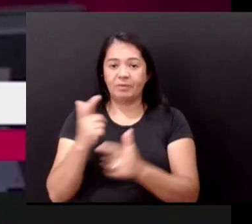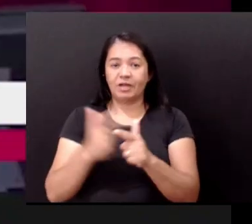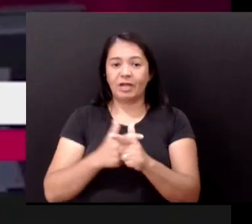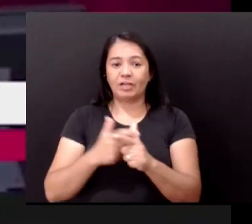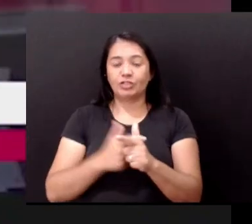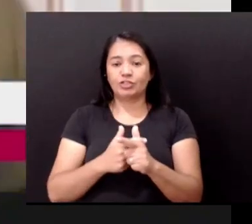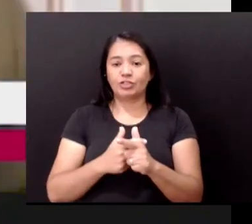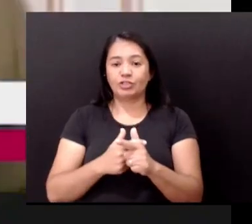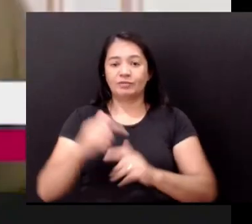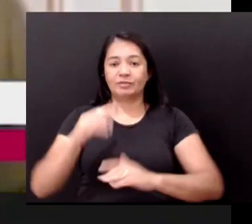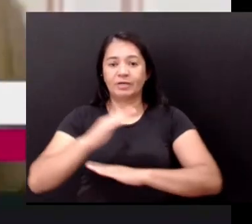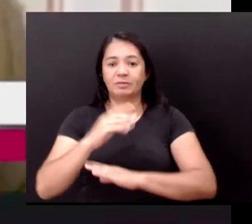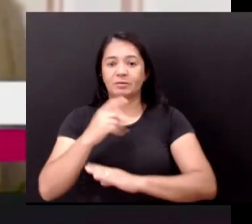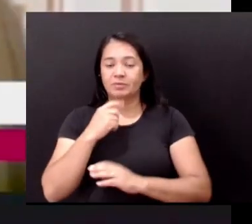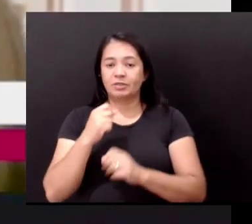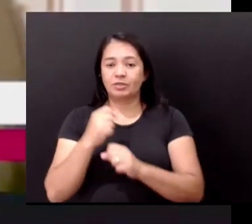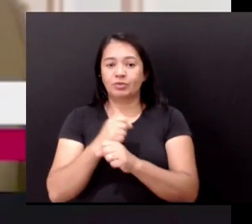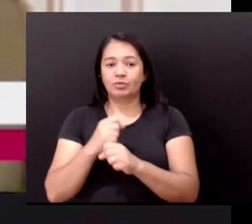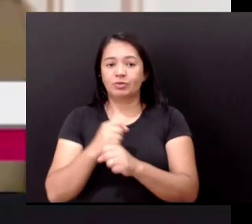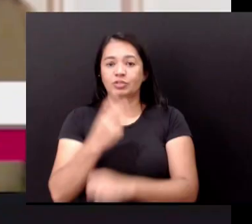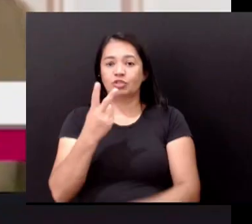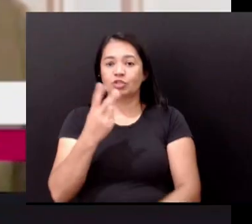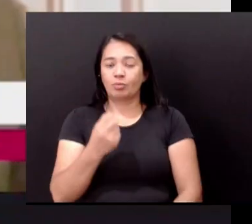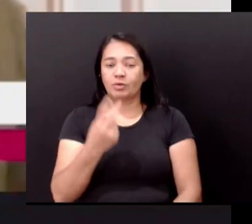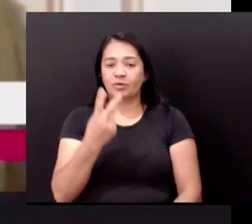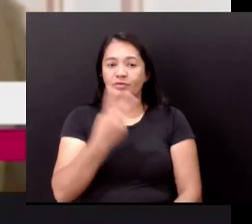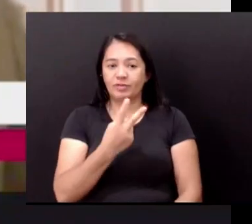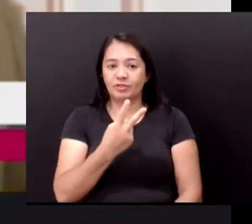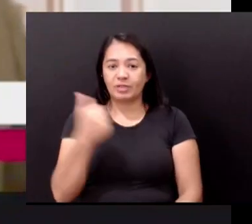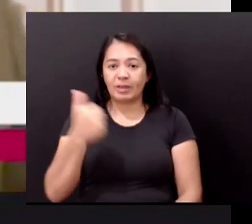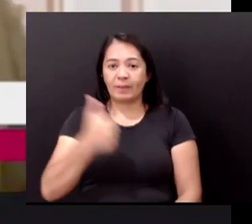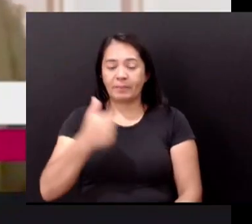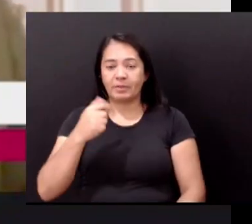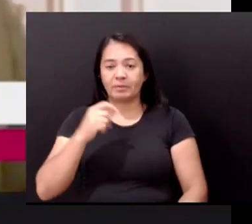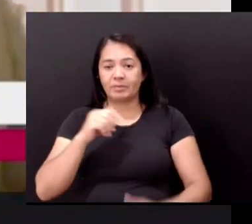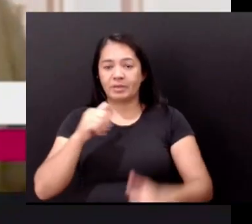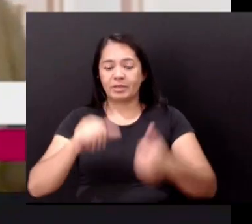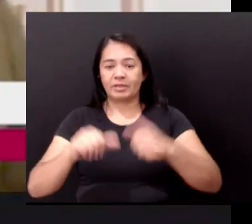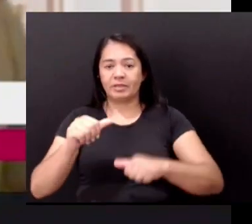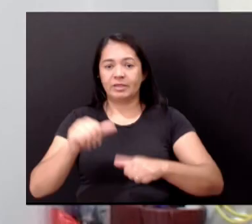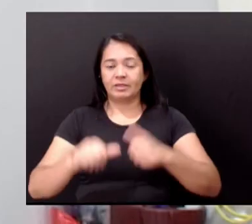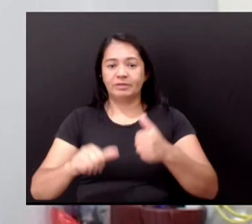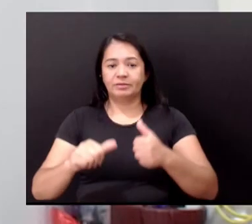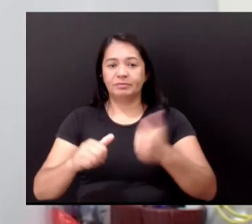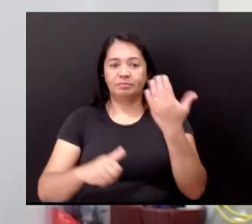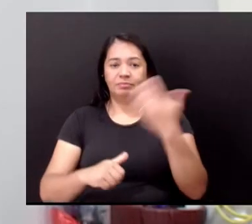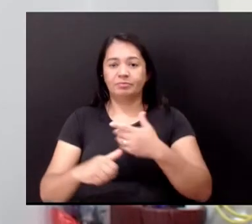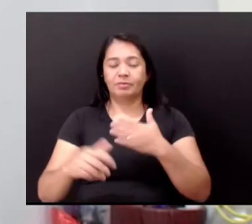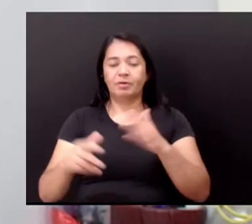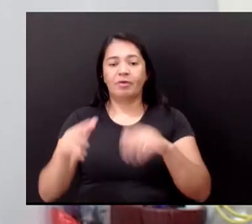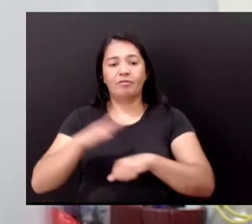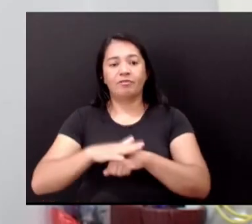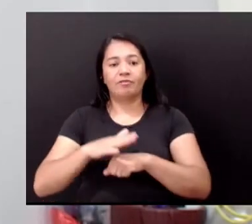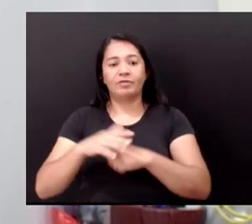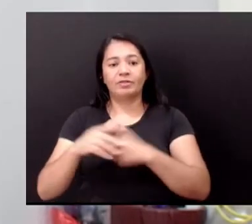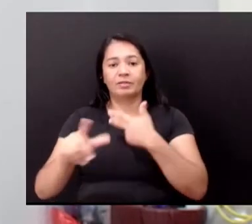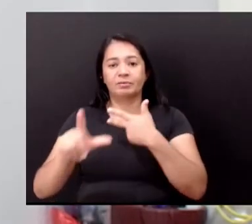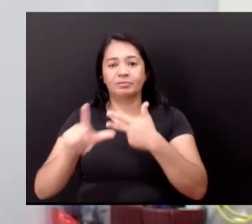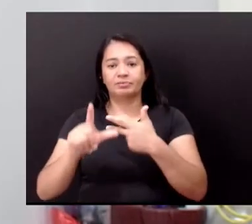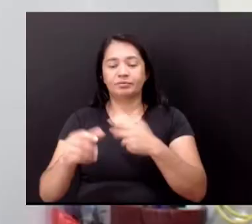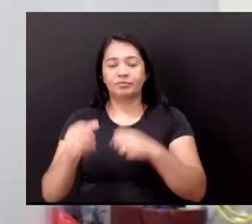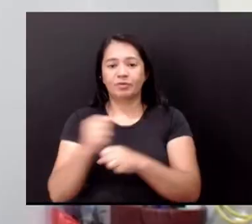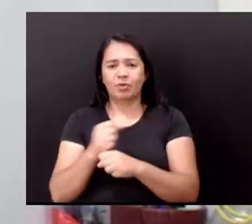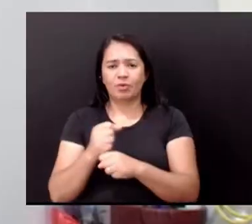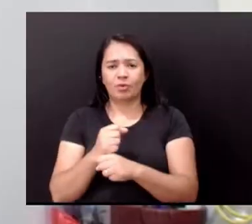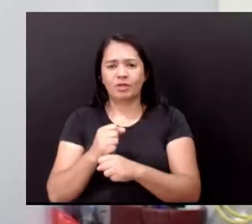de 2022 em uma primeira análise da prestação feita pelo Legislativo. Naquele ano, a Câmara foi